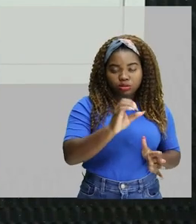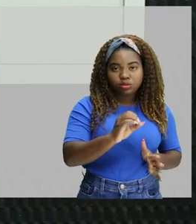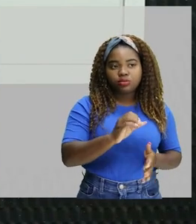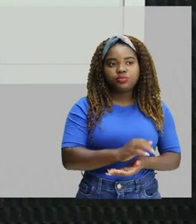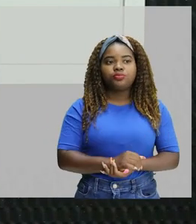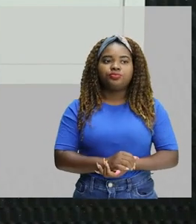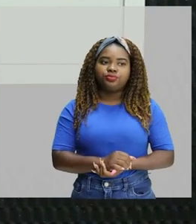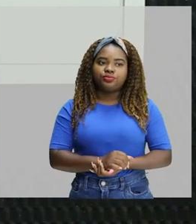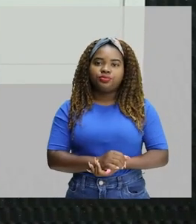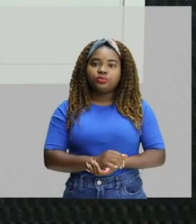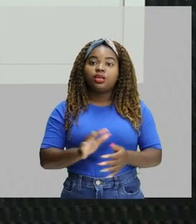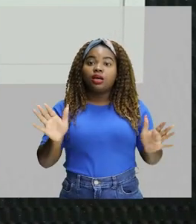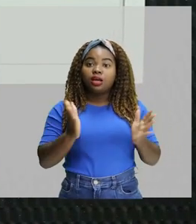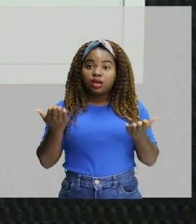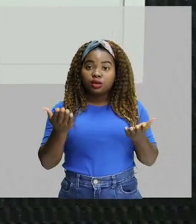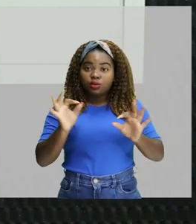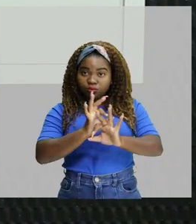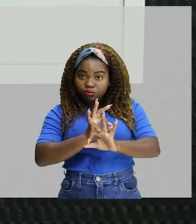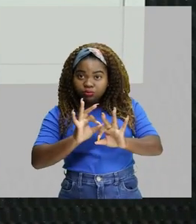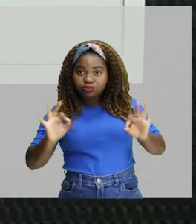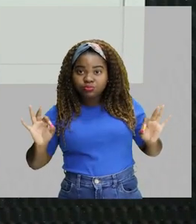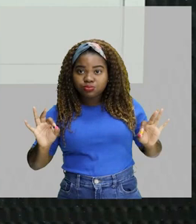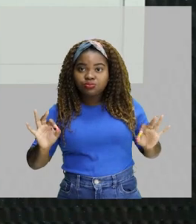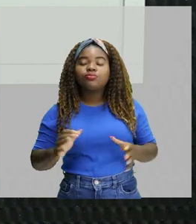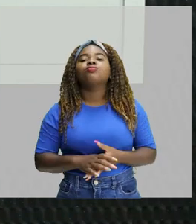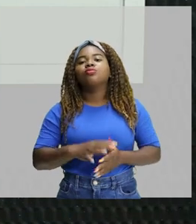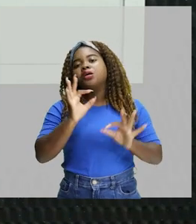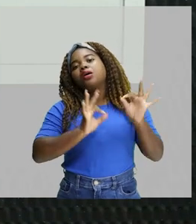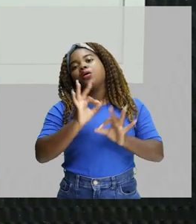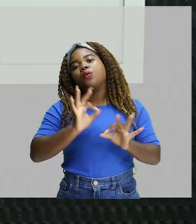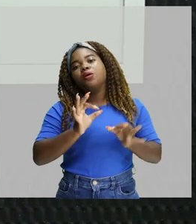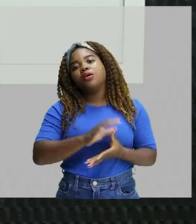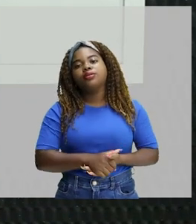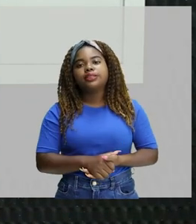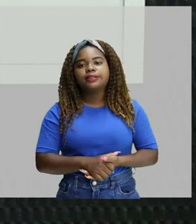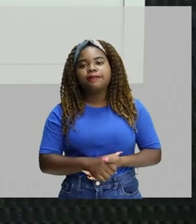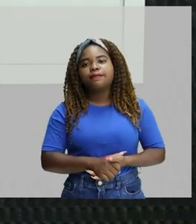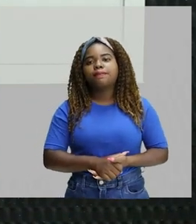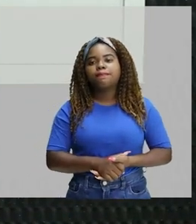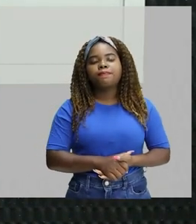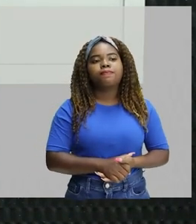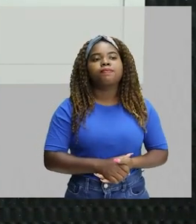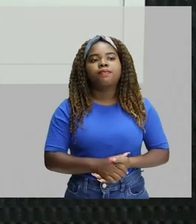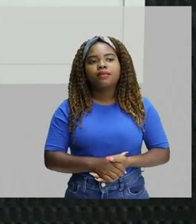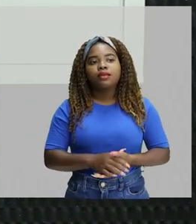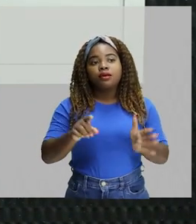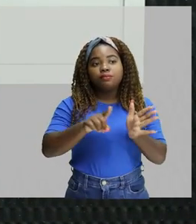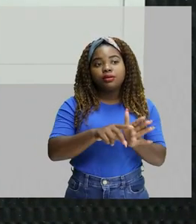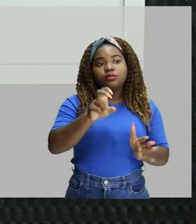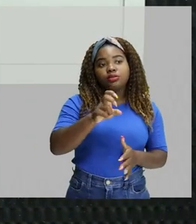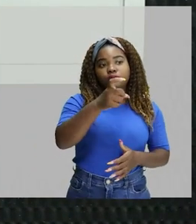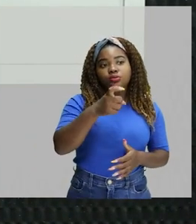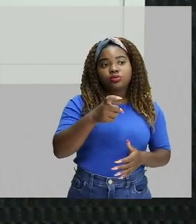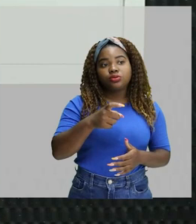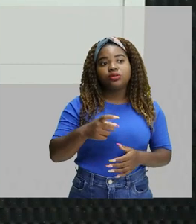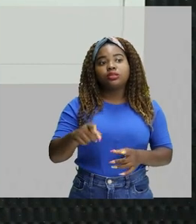-10 beleza vamos passar a nossa Barrinha e vamos fazer as operações ó ó o -5x ele vai cancelar